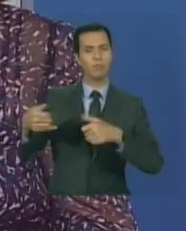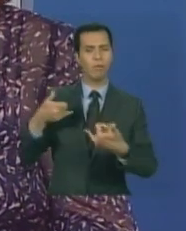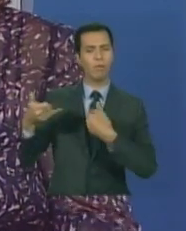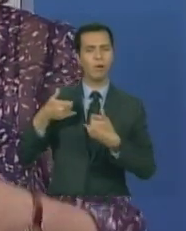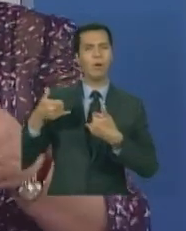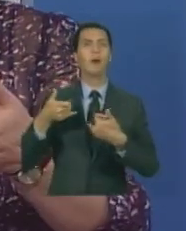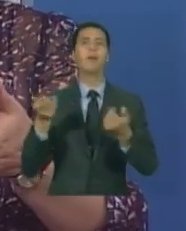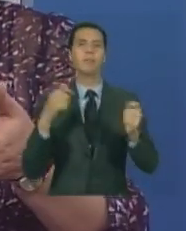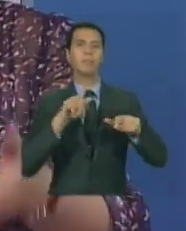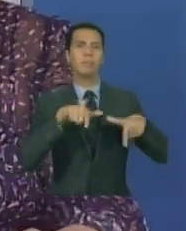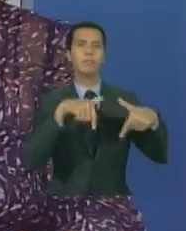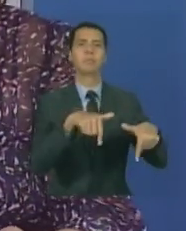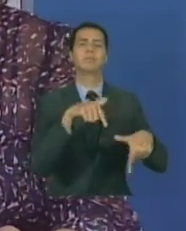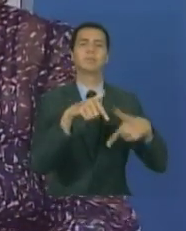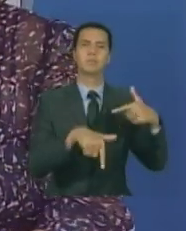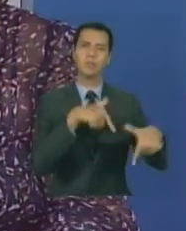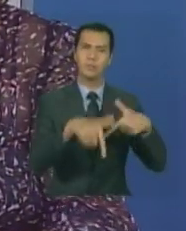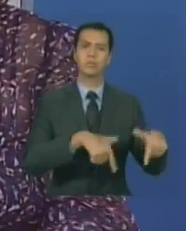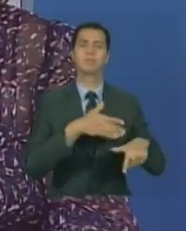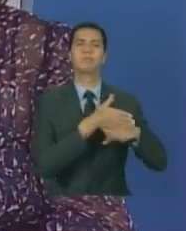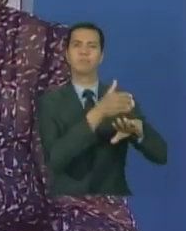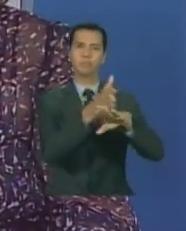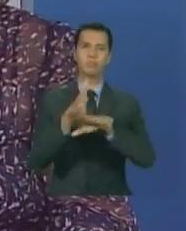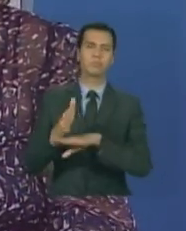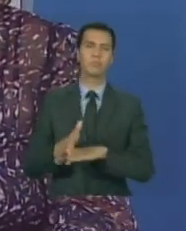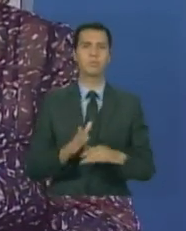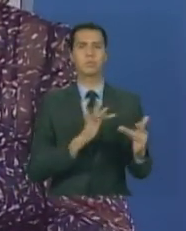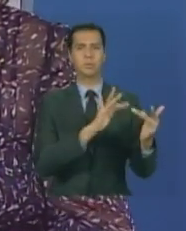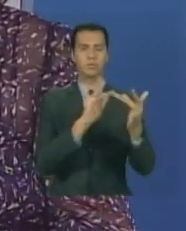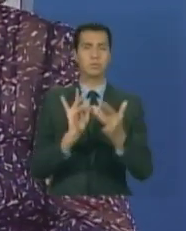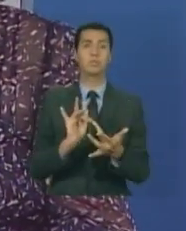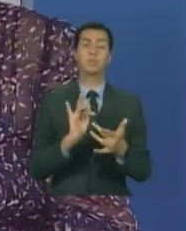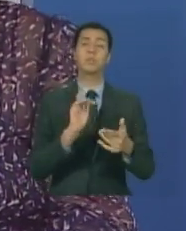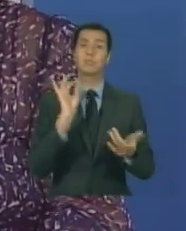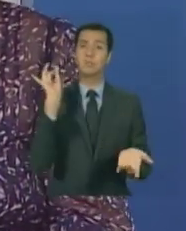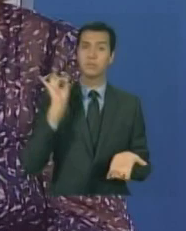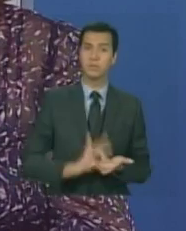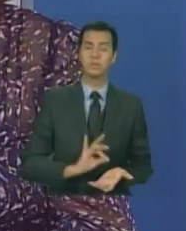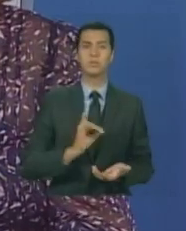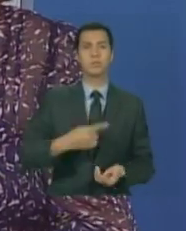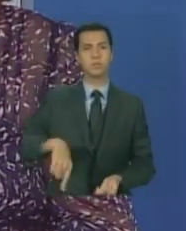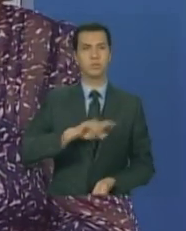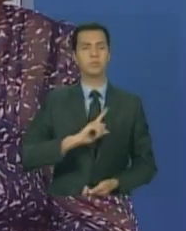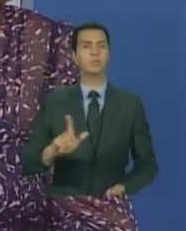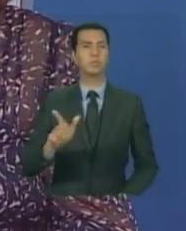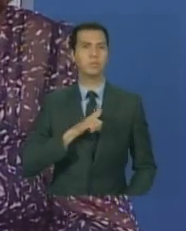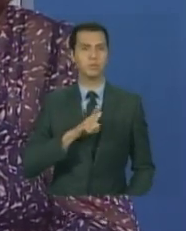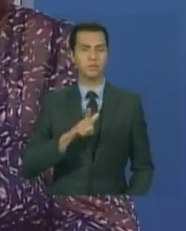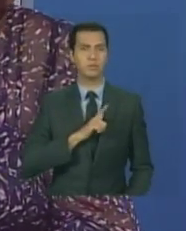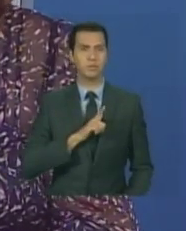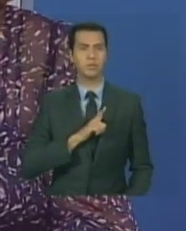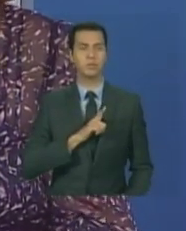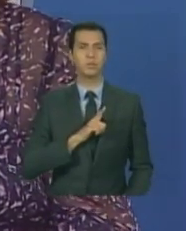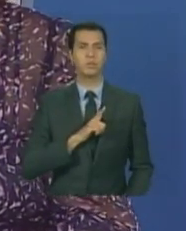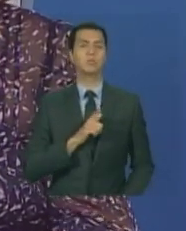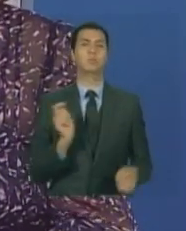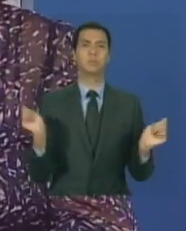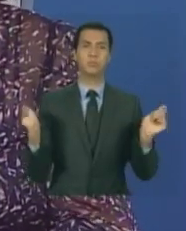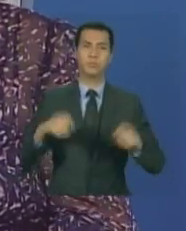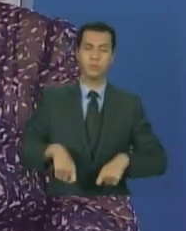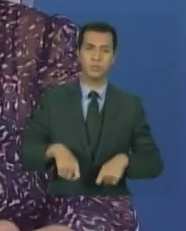condição de ir, né, aonde, de fato, a gente tenha a